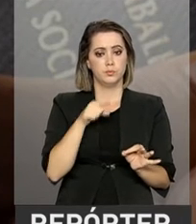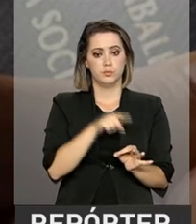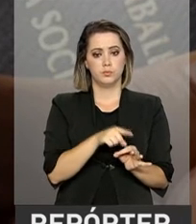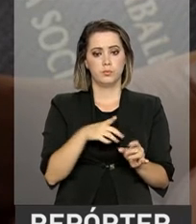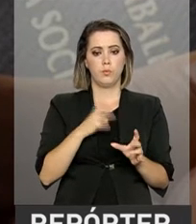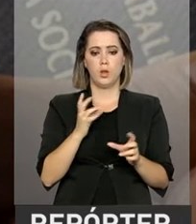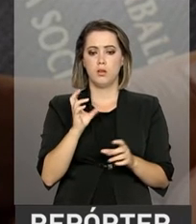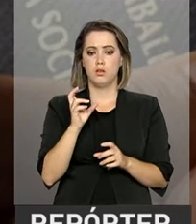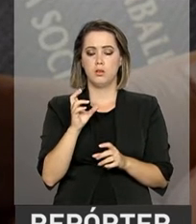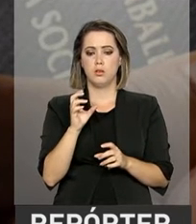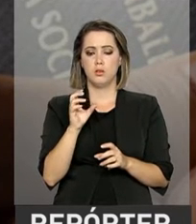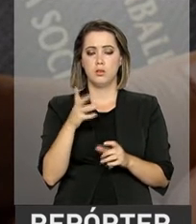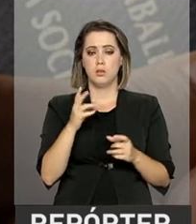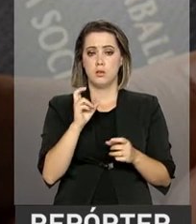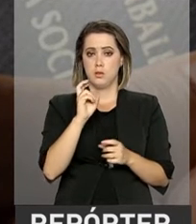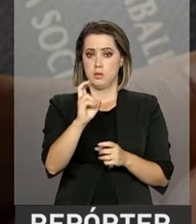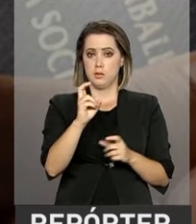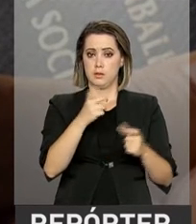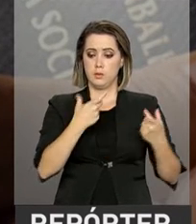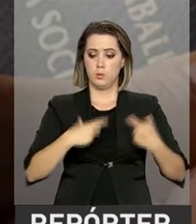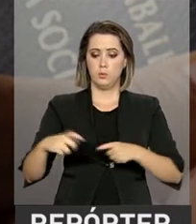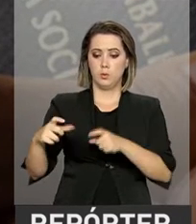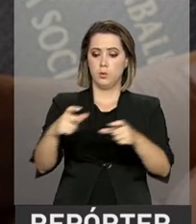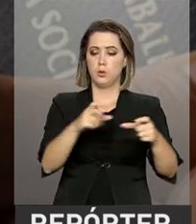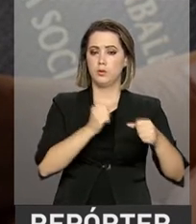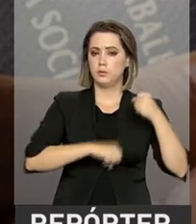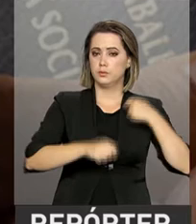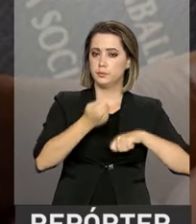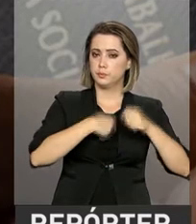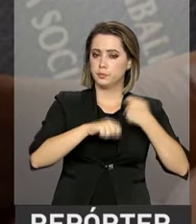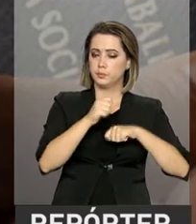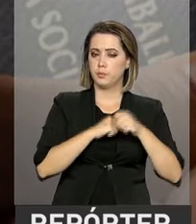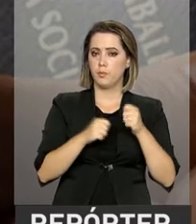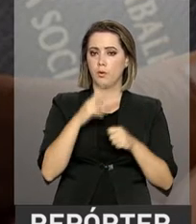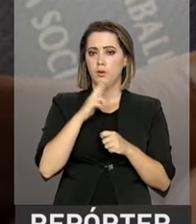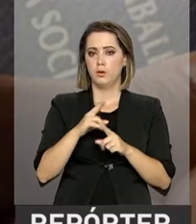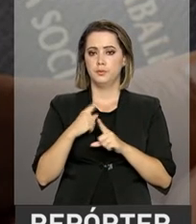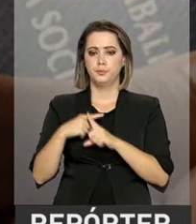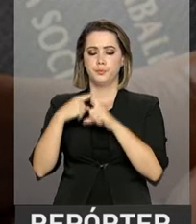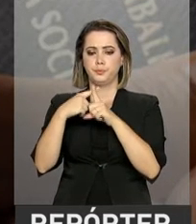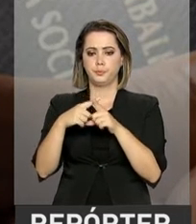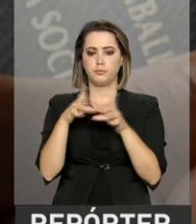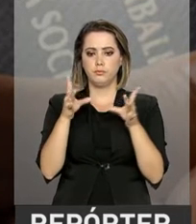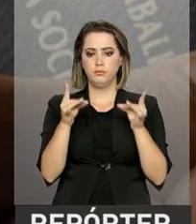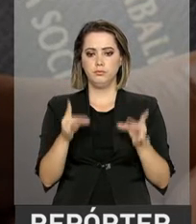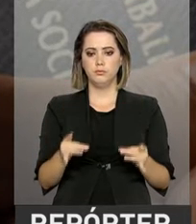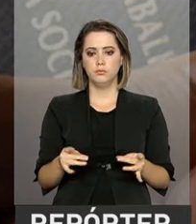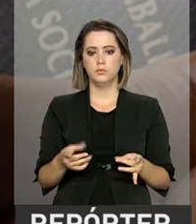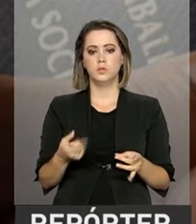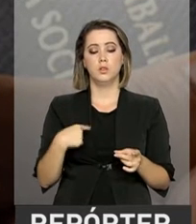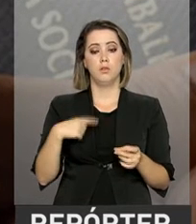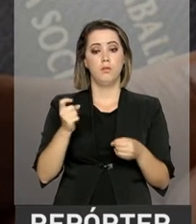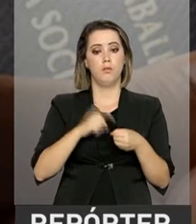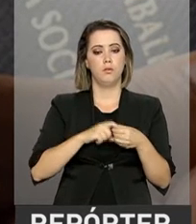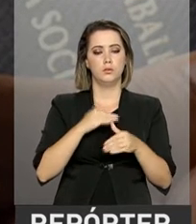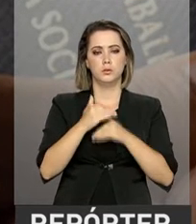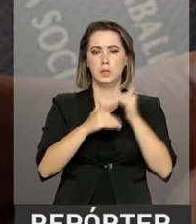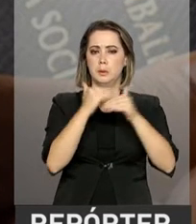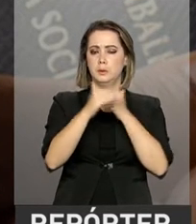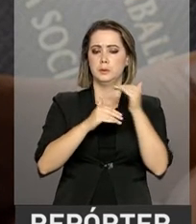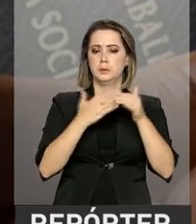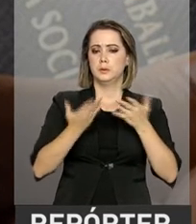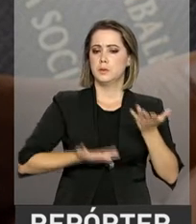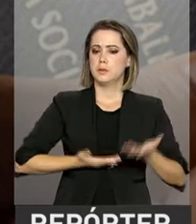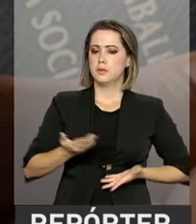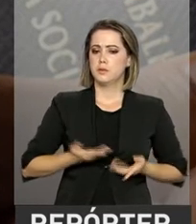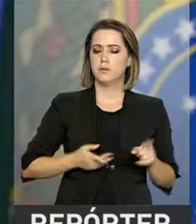8 setores da atividade econômica medidos, 5 tiveram resultados positivos. Destaque para a recuperação do setor de serviços